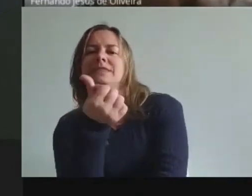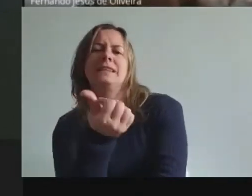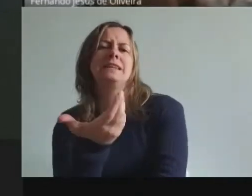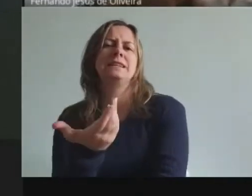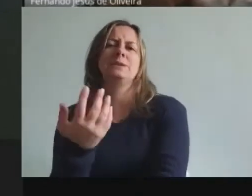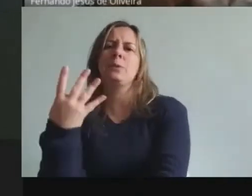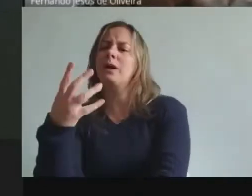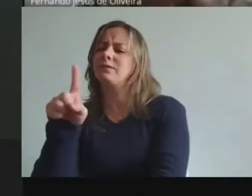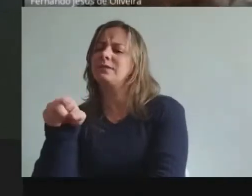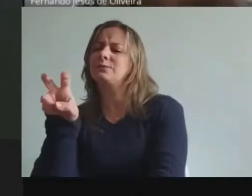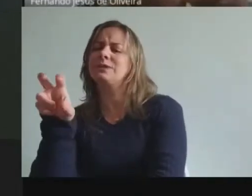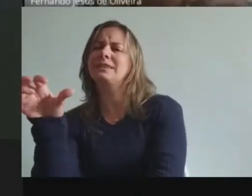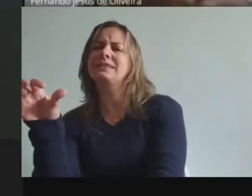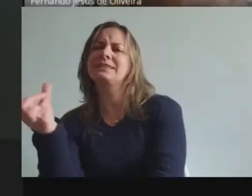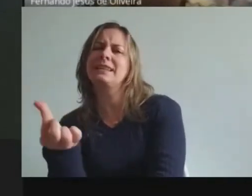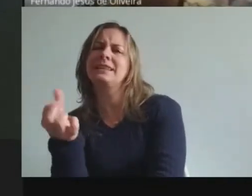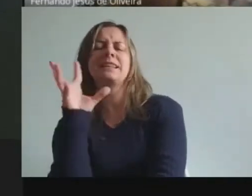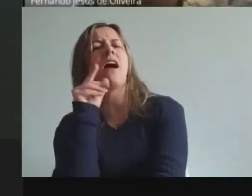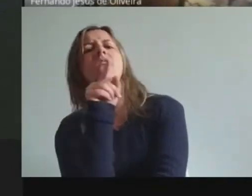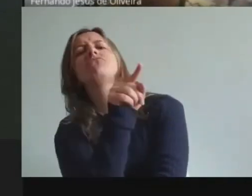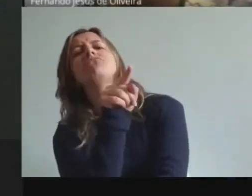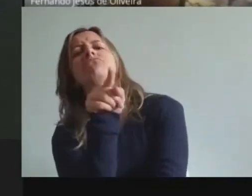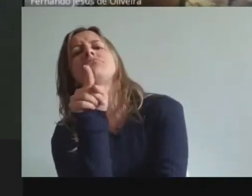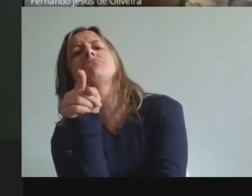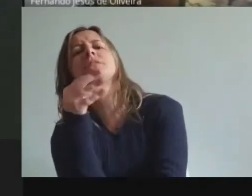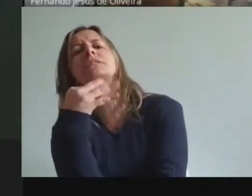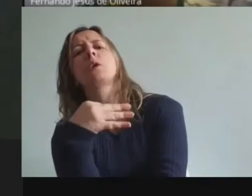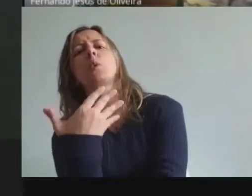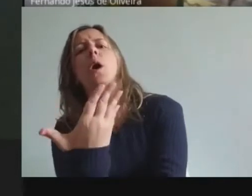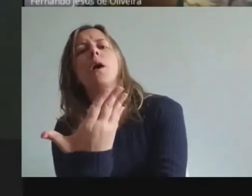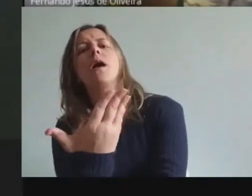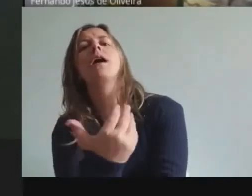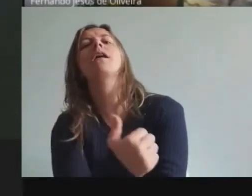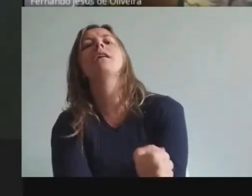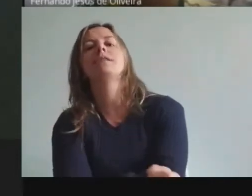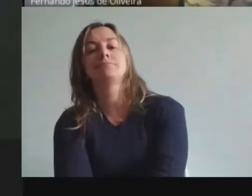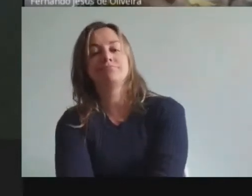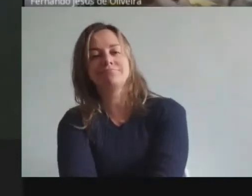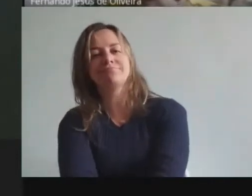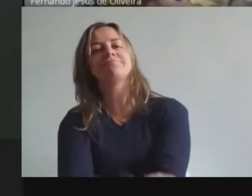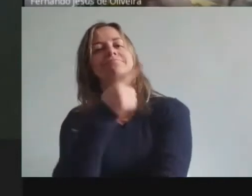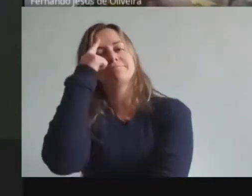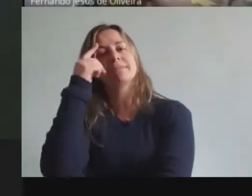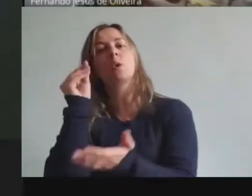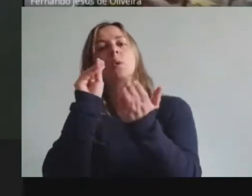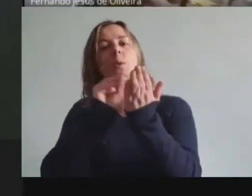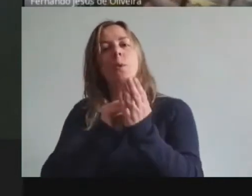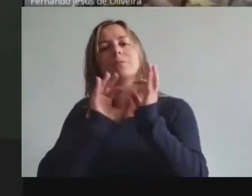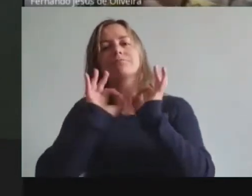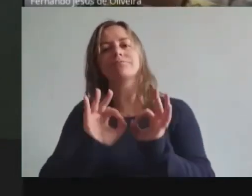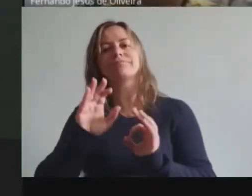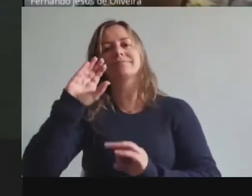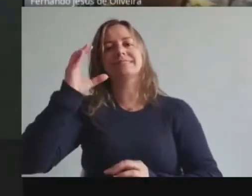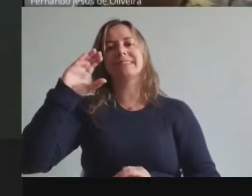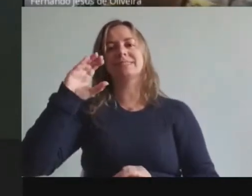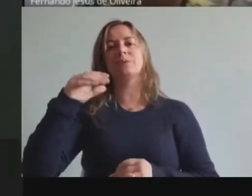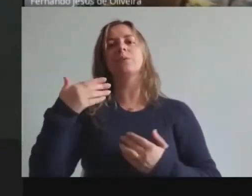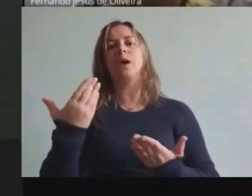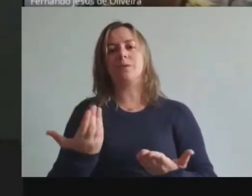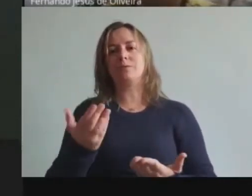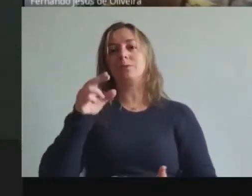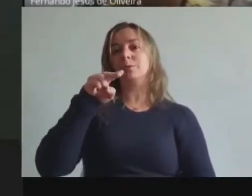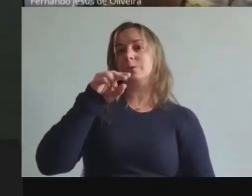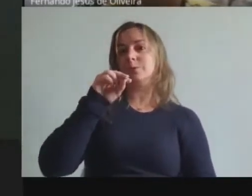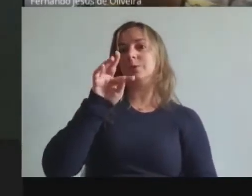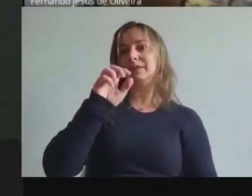Será? E aí que entra a ideia de notação científica. A mais correta, né, que é o